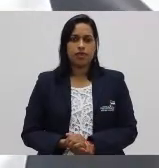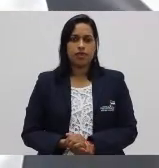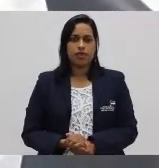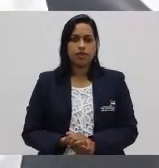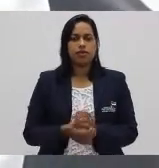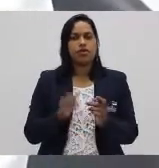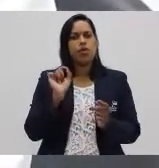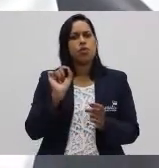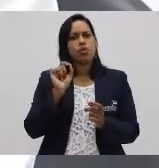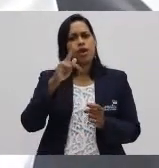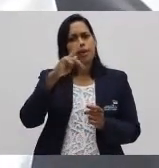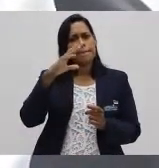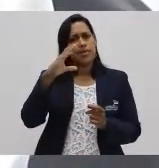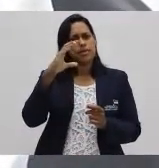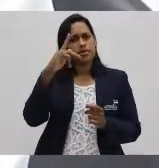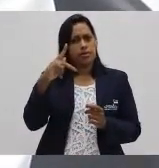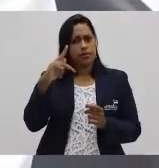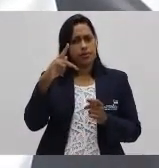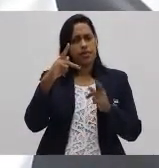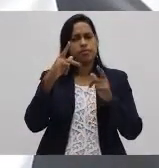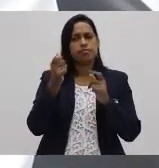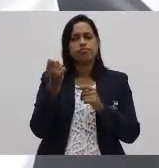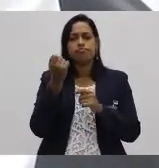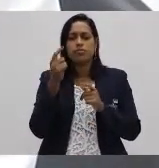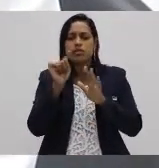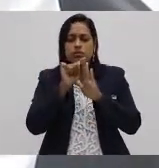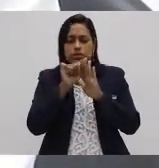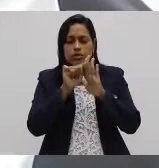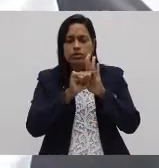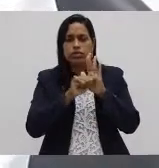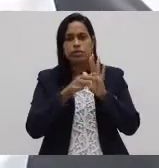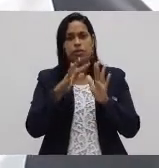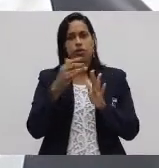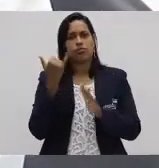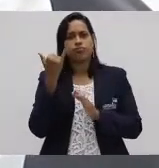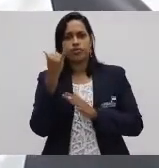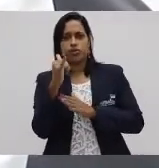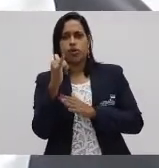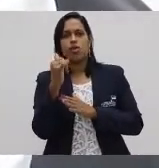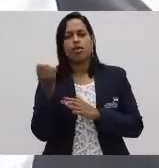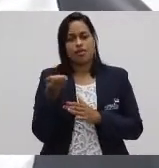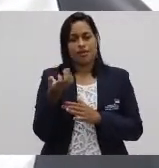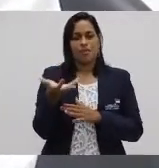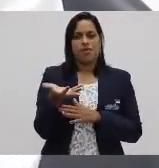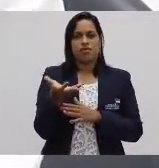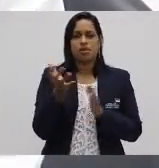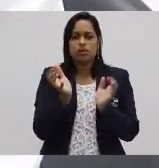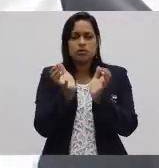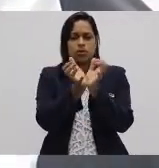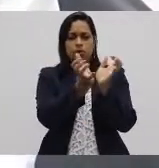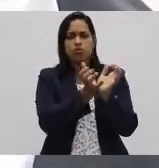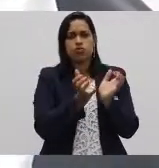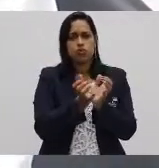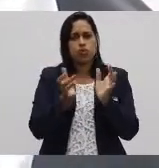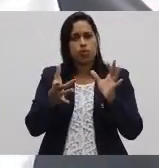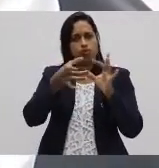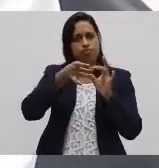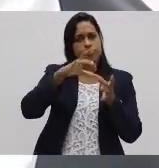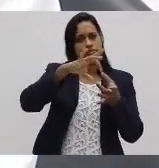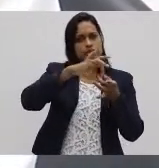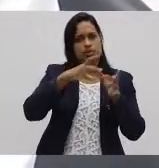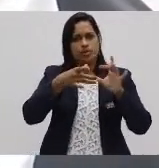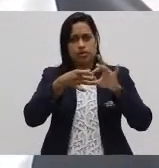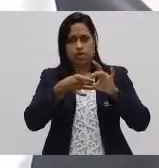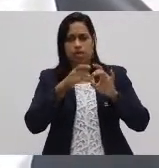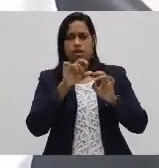O que é PCP, gente? Planejamento e Controle de Produção. Ele é um conjunto de funções interrelacionadas que